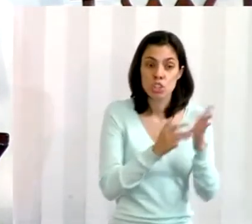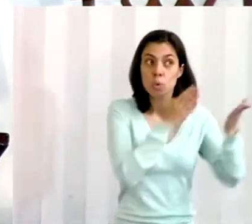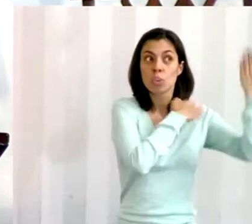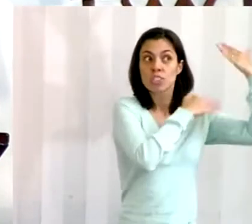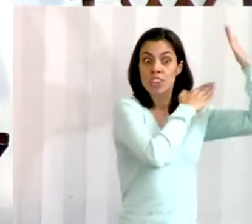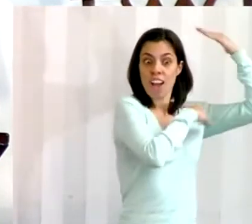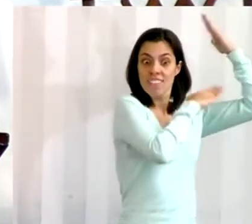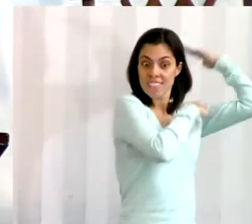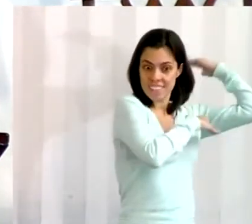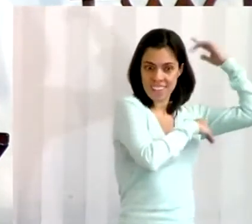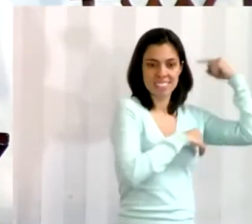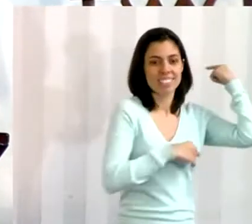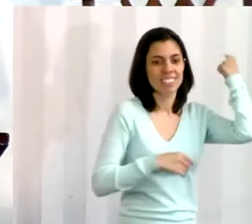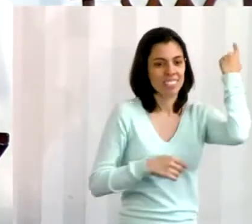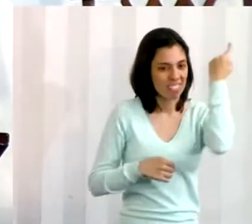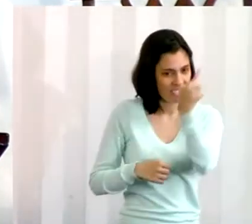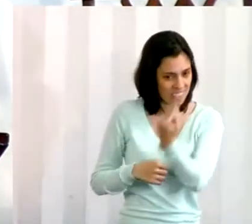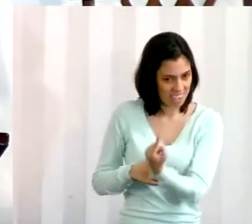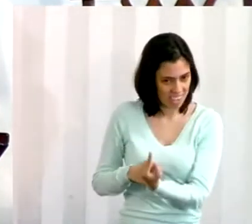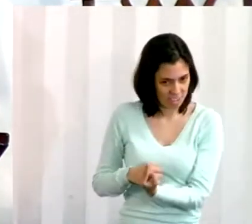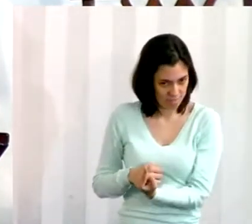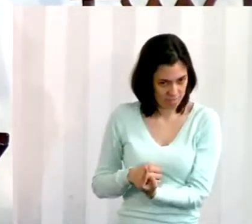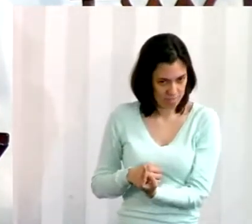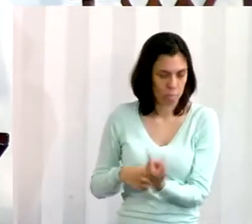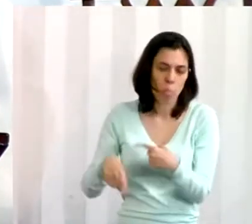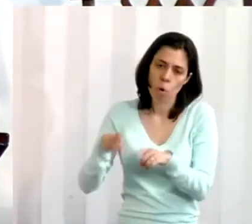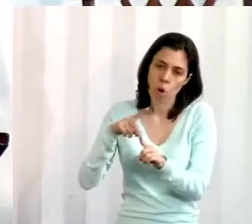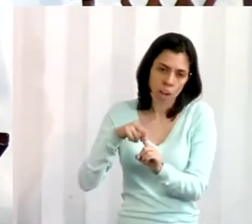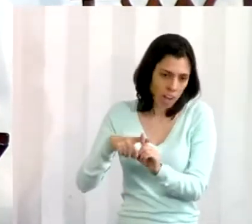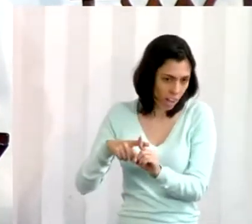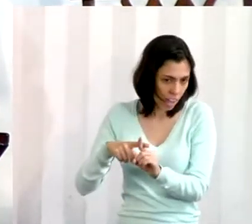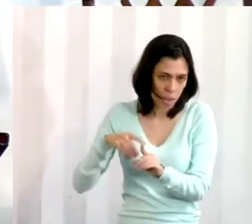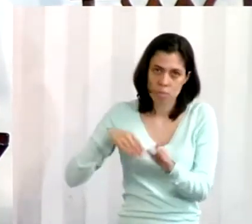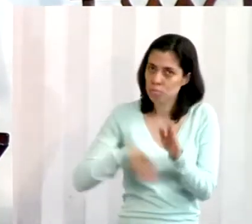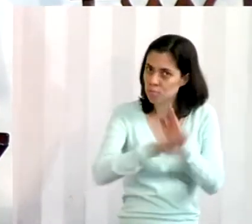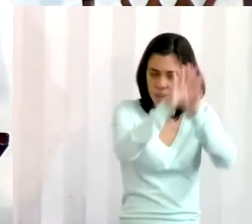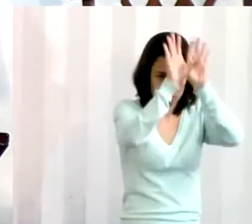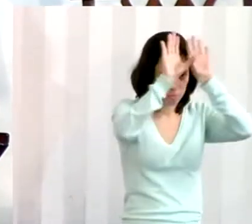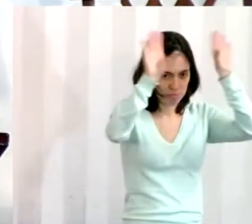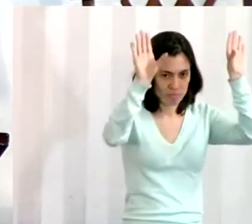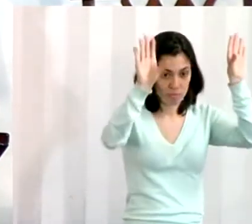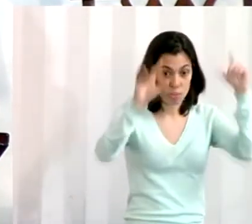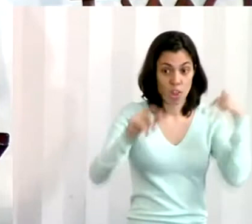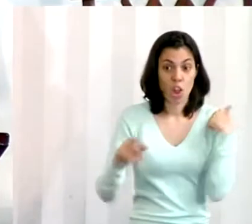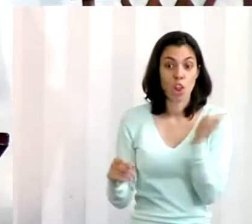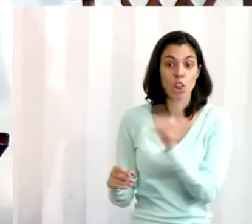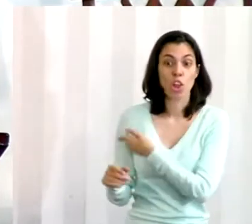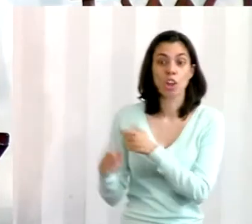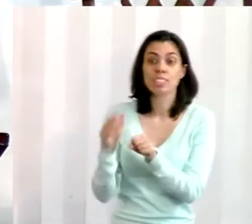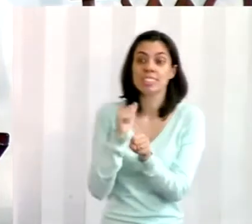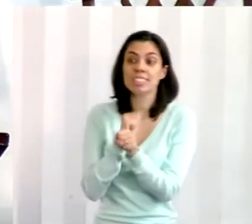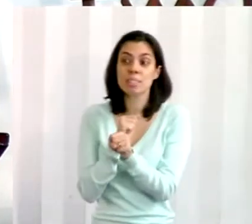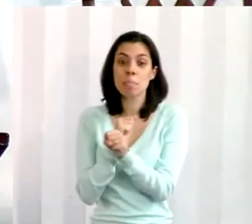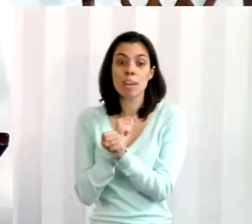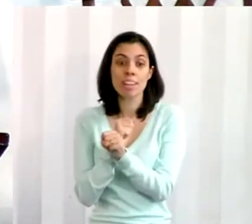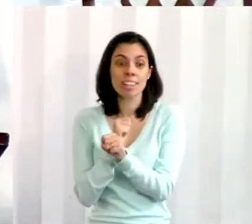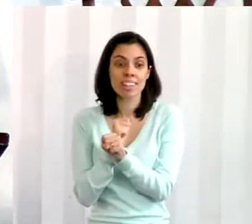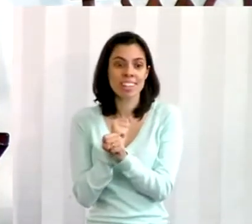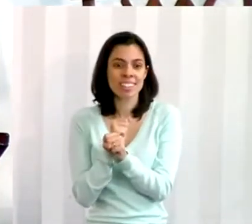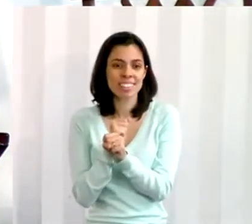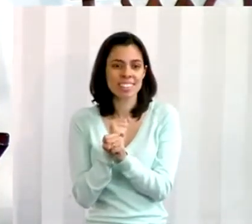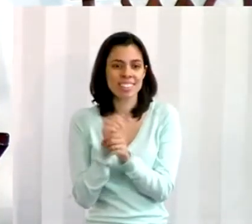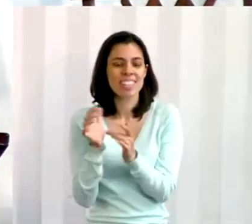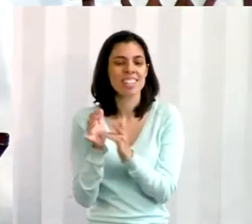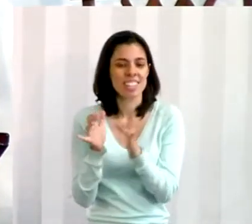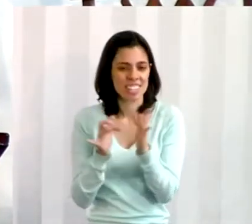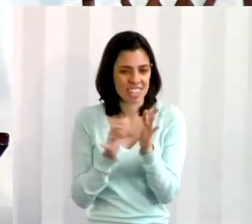em março a chuva serôdia viria. De fevereiro para março, a chuva dissiparia a neve e